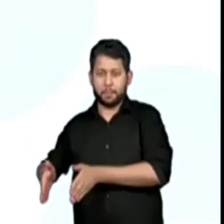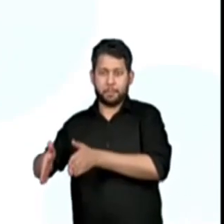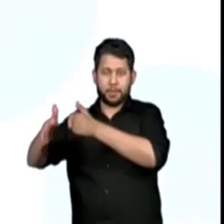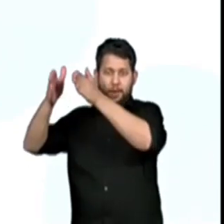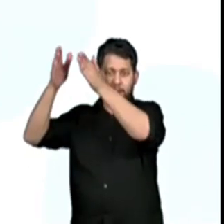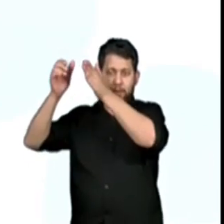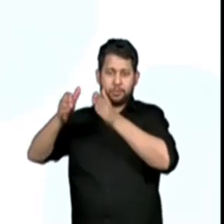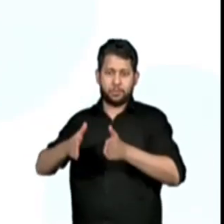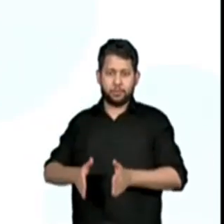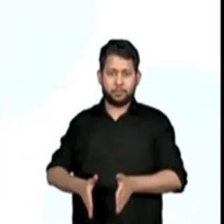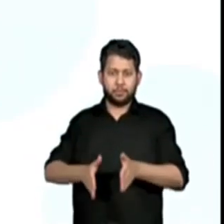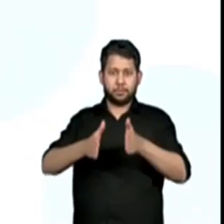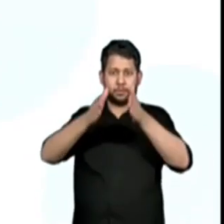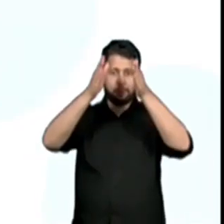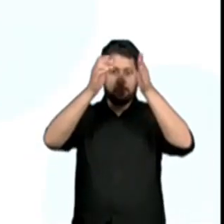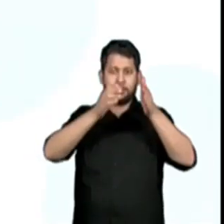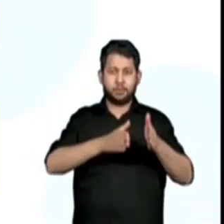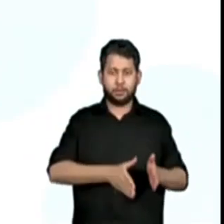prédios